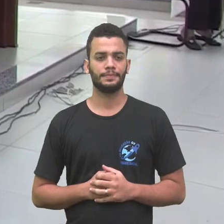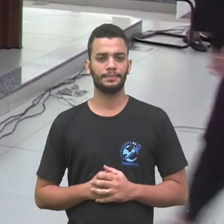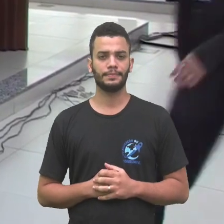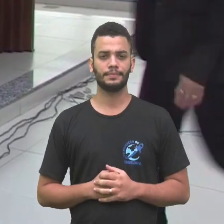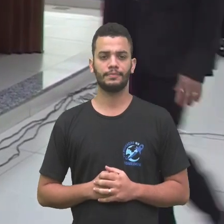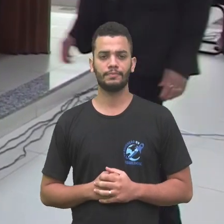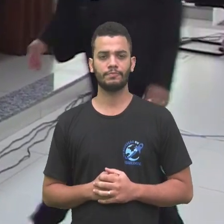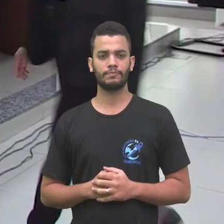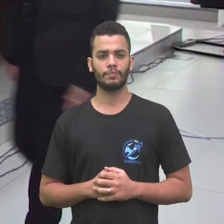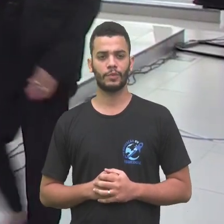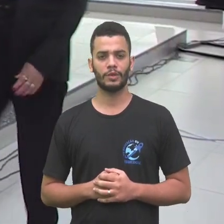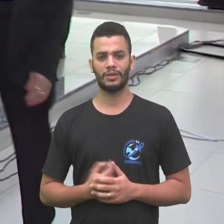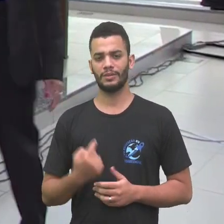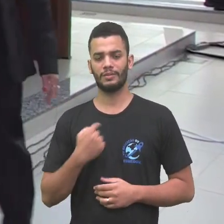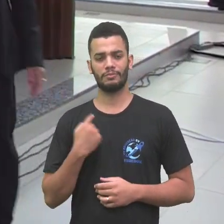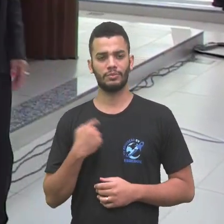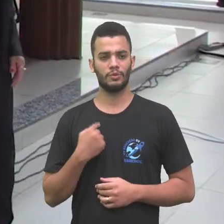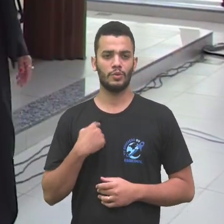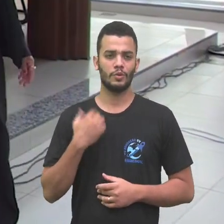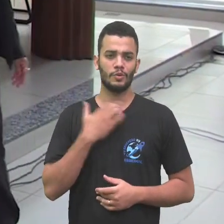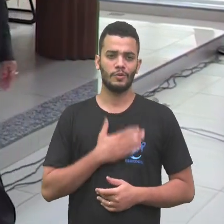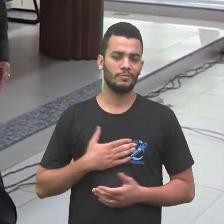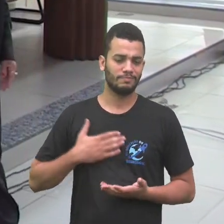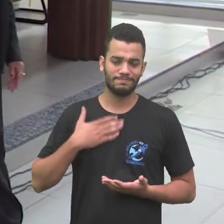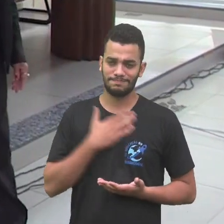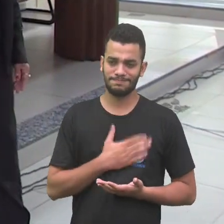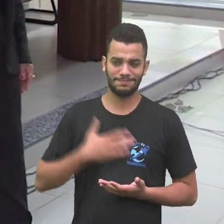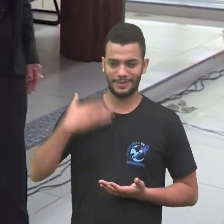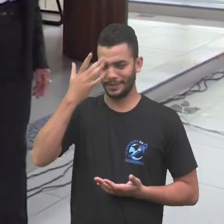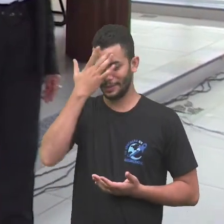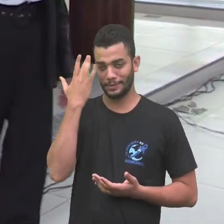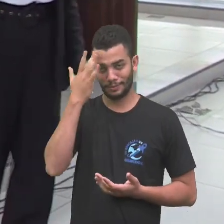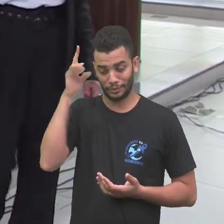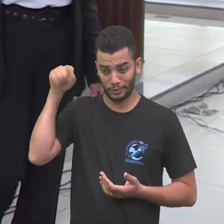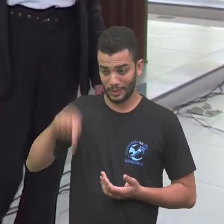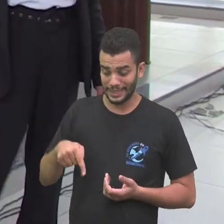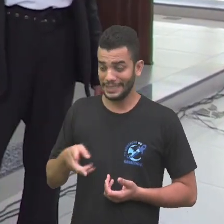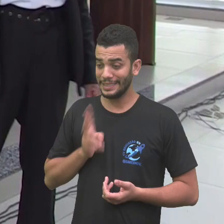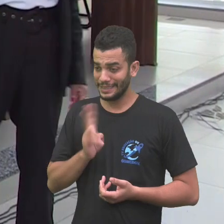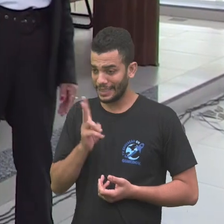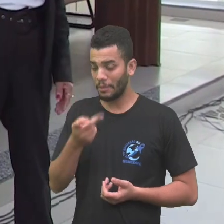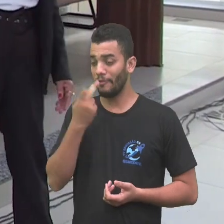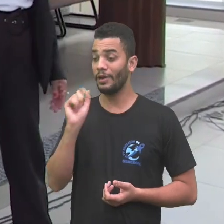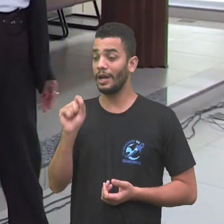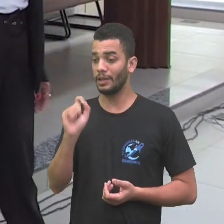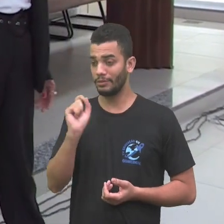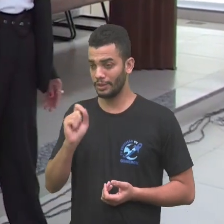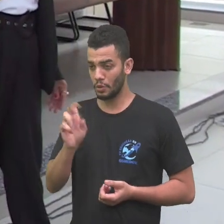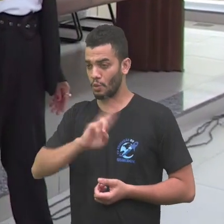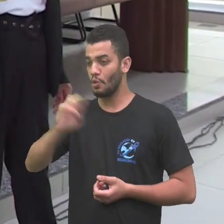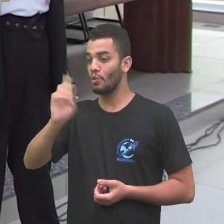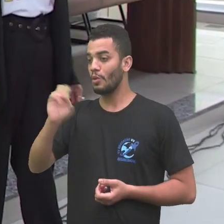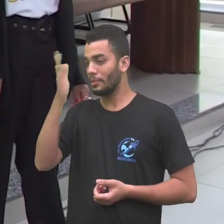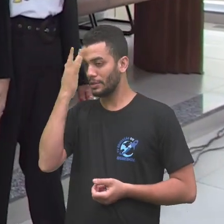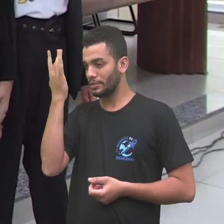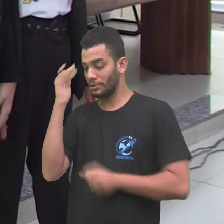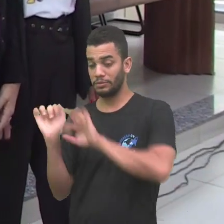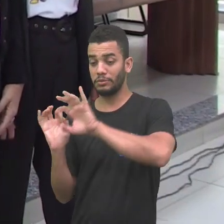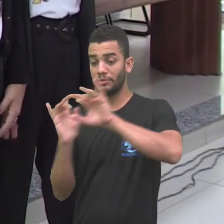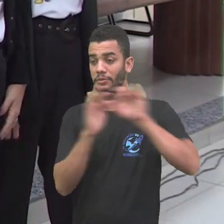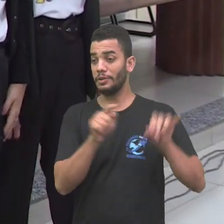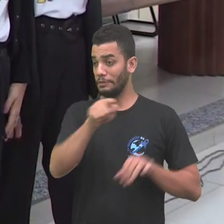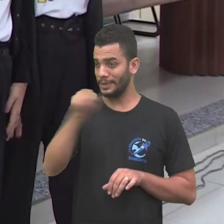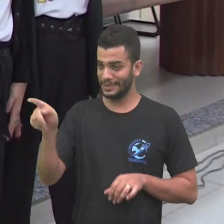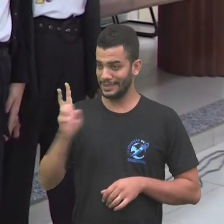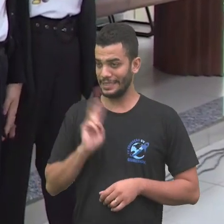Eu gosto da ISMED porque a gente nem precisa pedir o aplauso, mas a gente chama elas aqui à frente, elas que foram responsáveis por